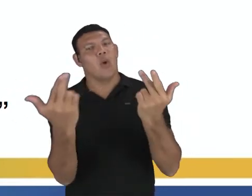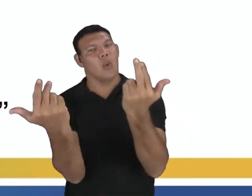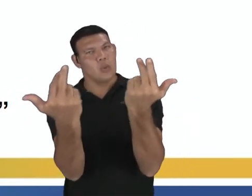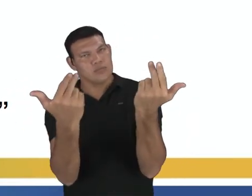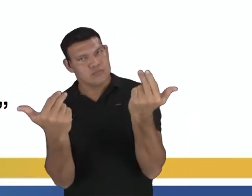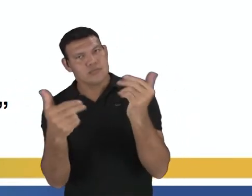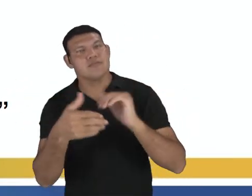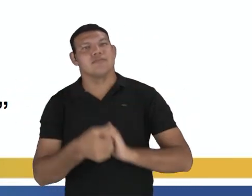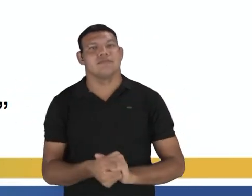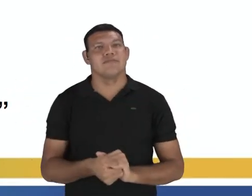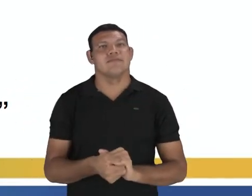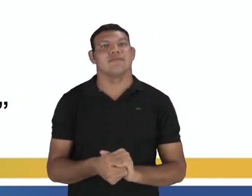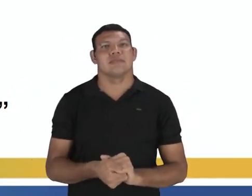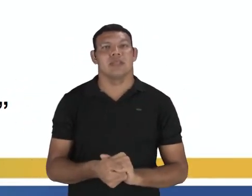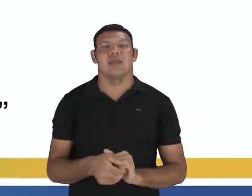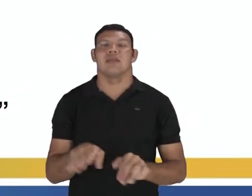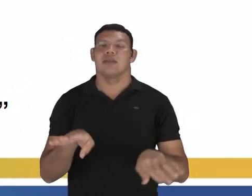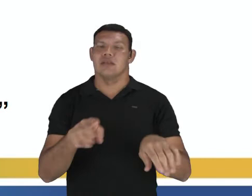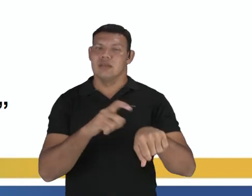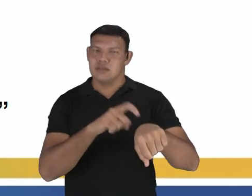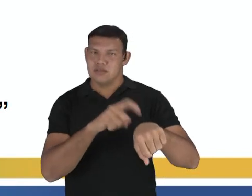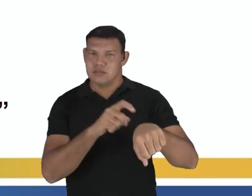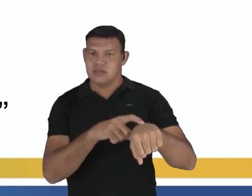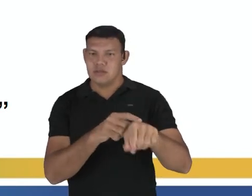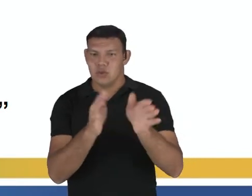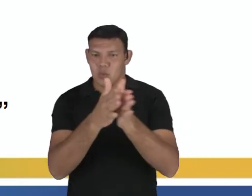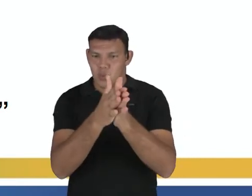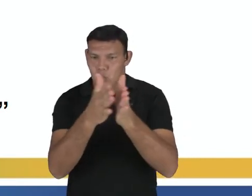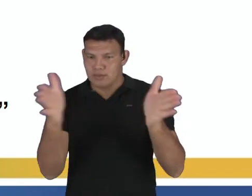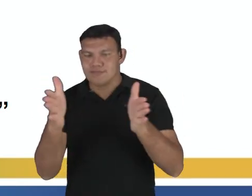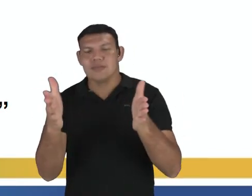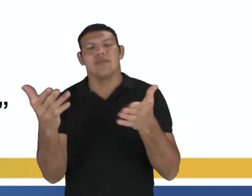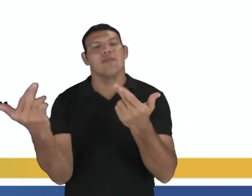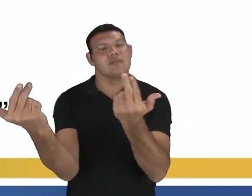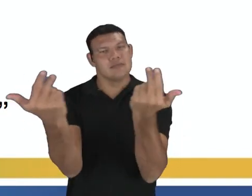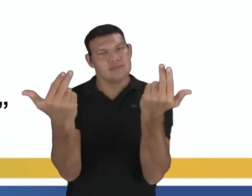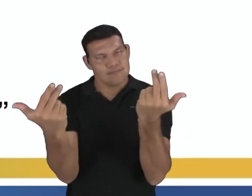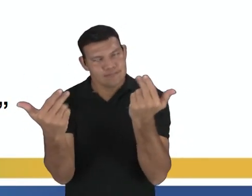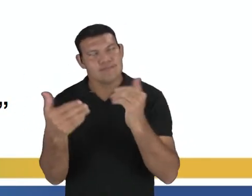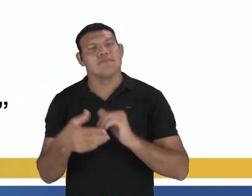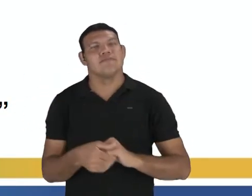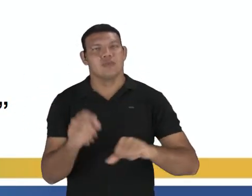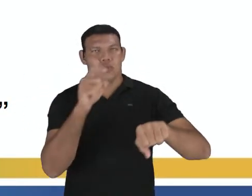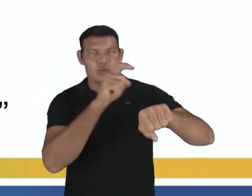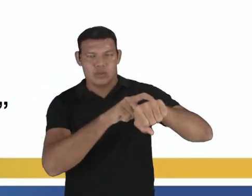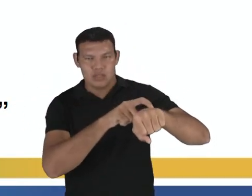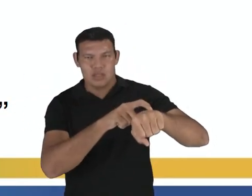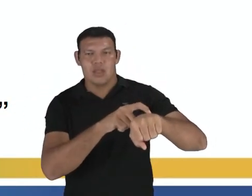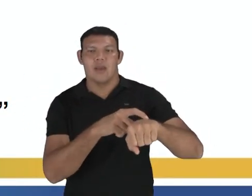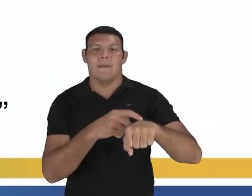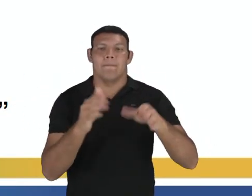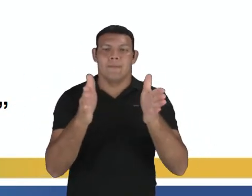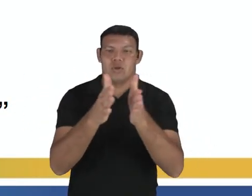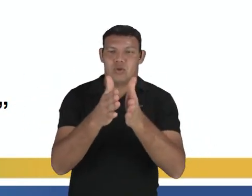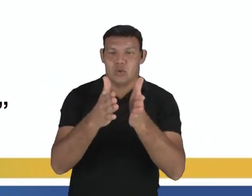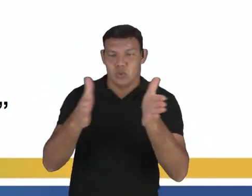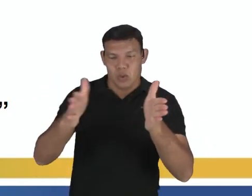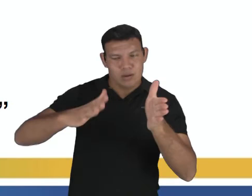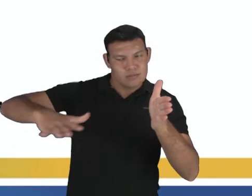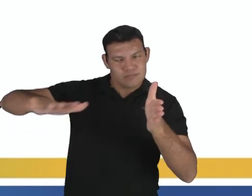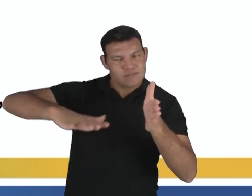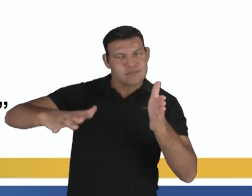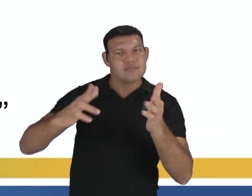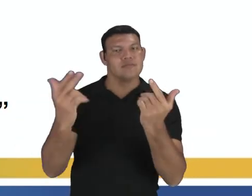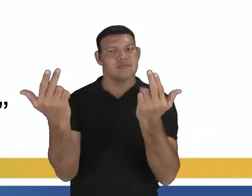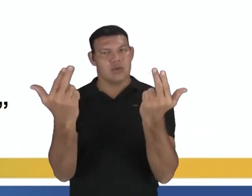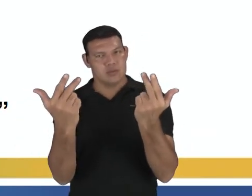marcar um tempo, ele vai percorrer uma área. Se eu pegar esse mesmo tempo em outra parte da órbita, ele vai percorrer a mesma área devido